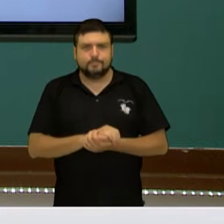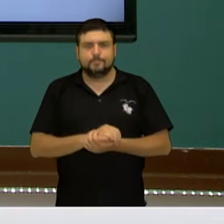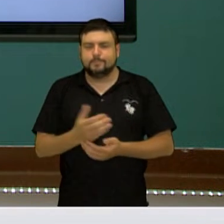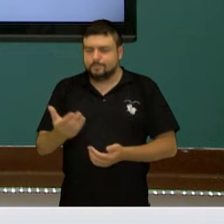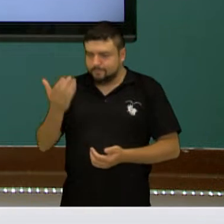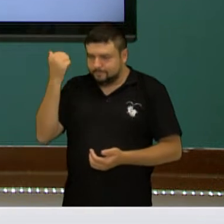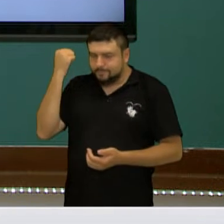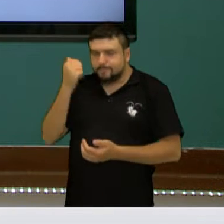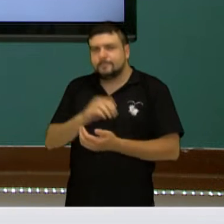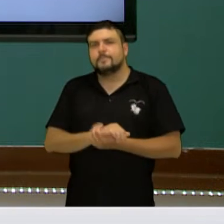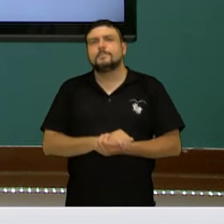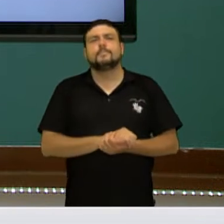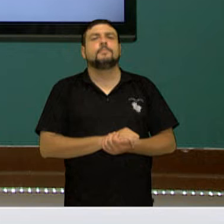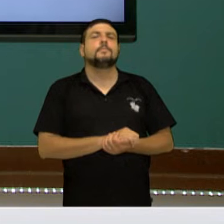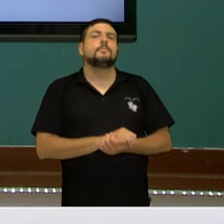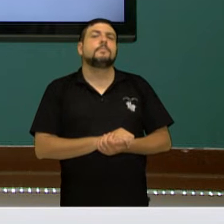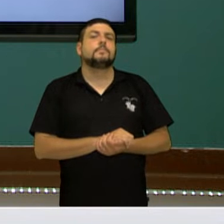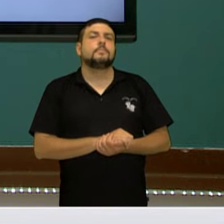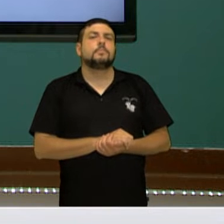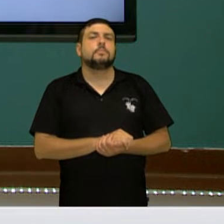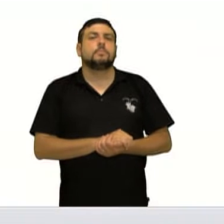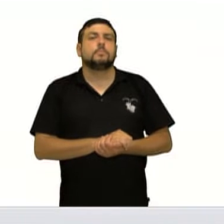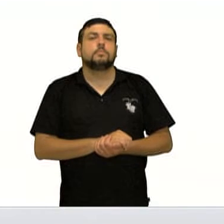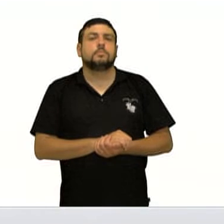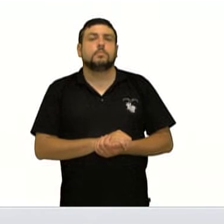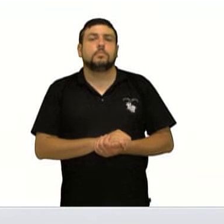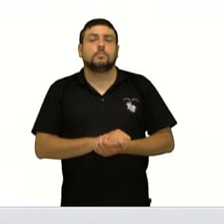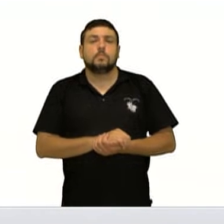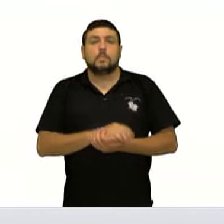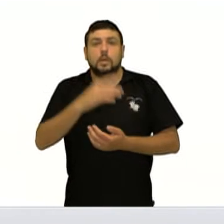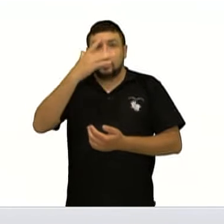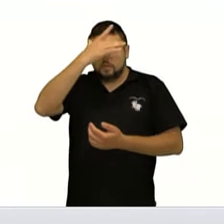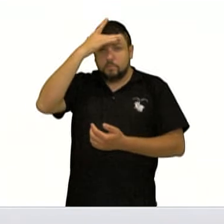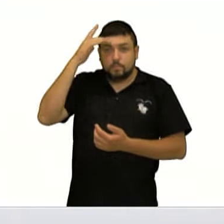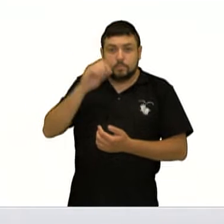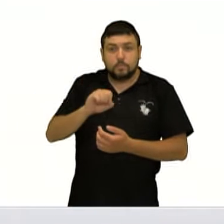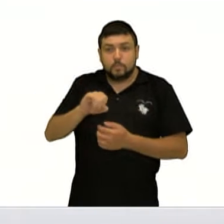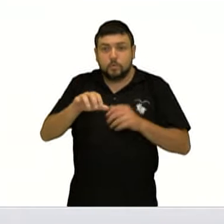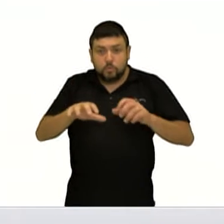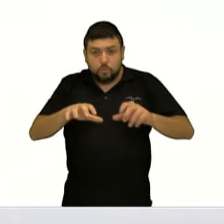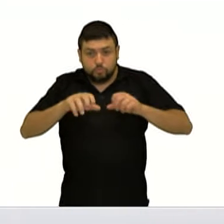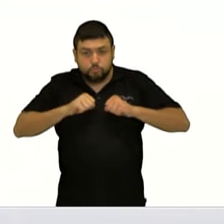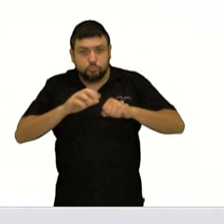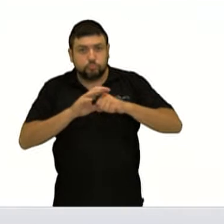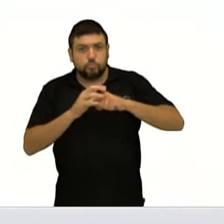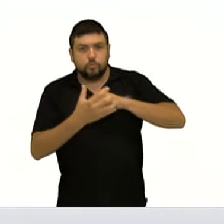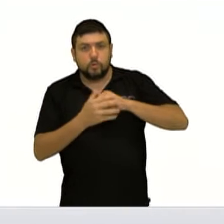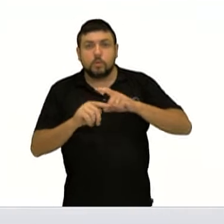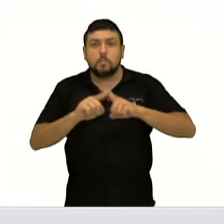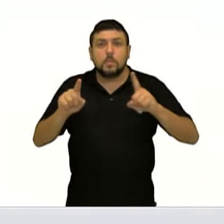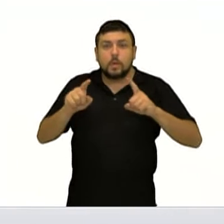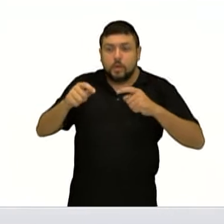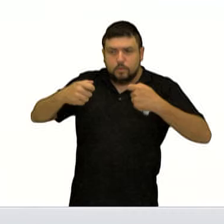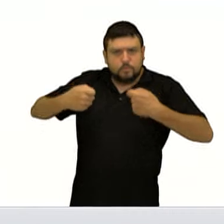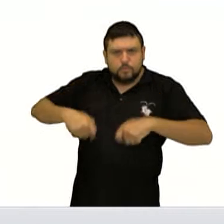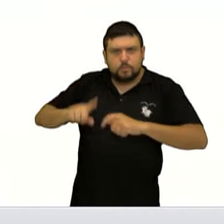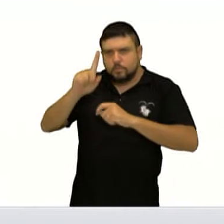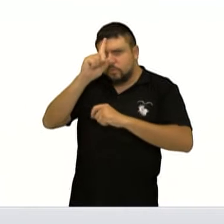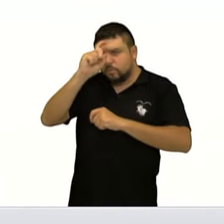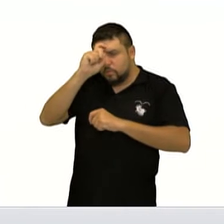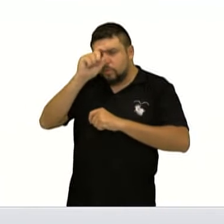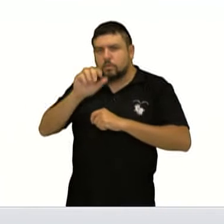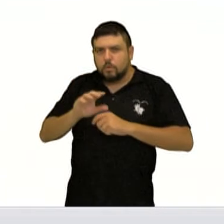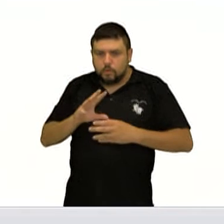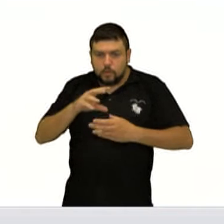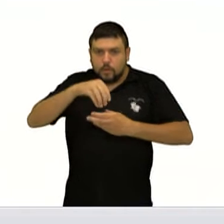lá? Todas as pessoas com Covid-19 que não precisam de hospitalização devem ficar em isolamento em suas